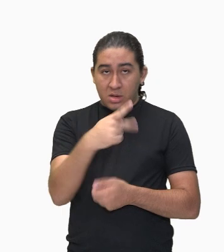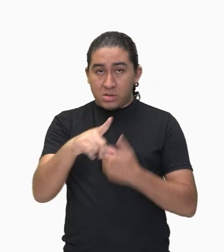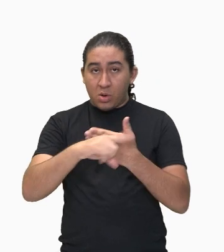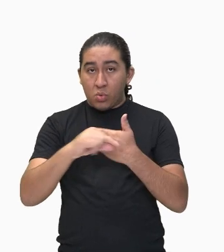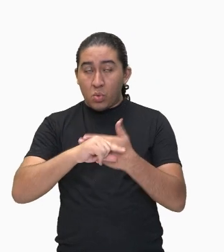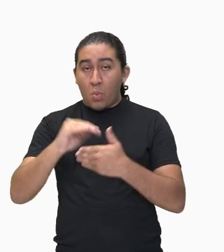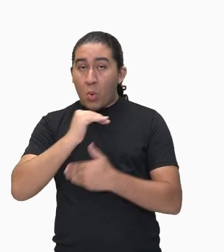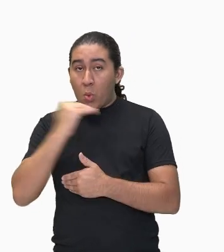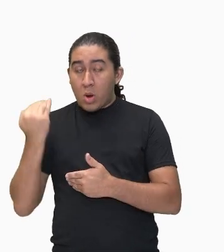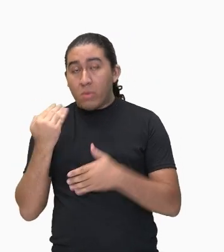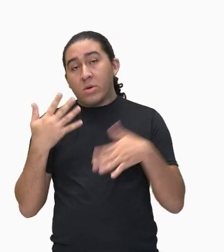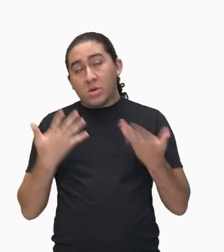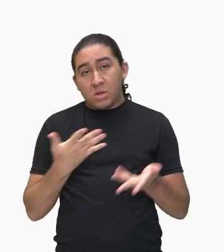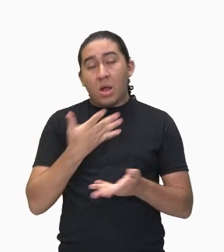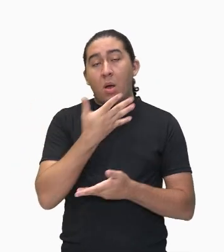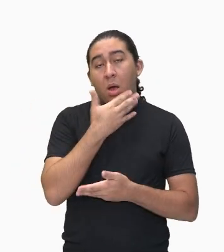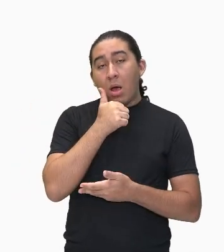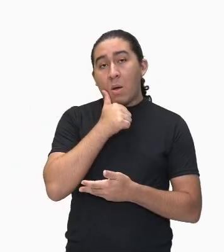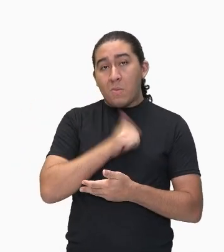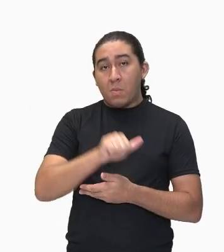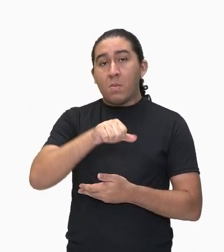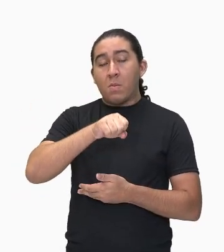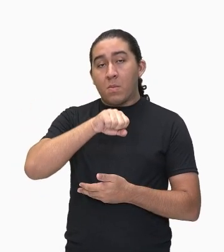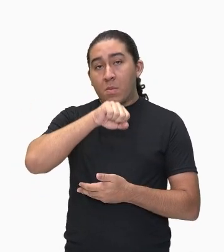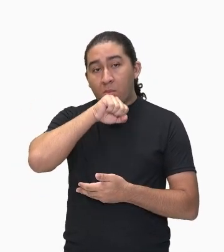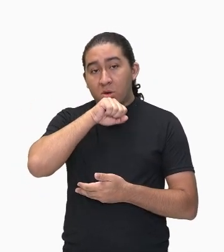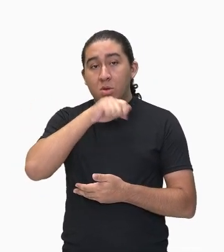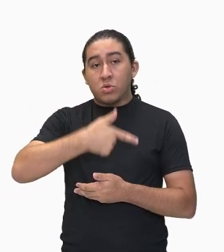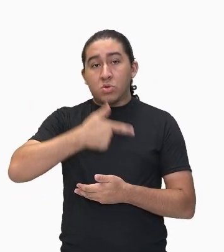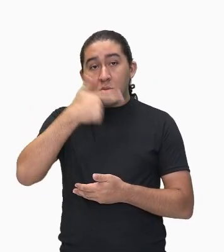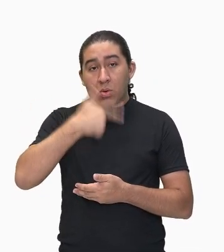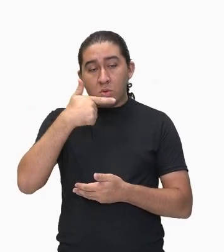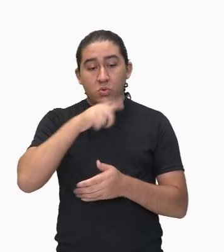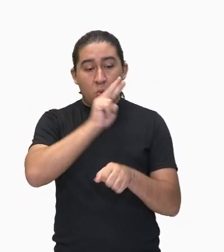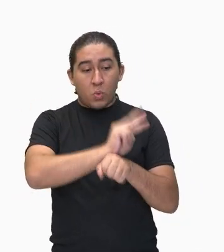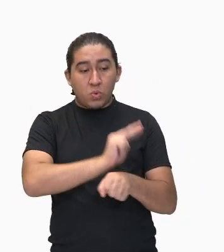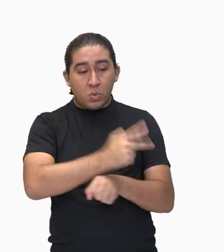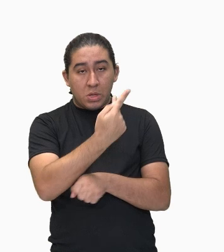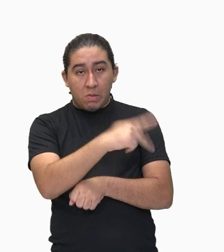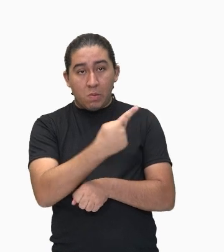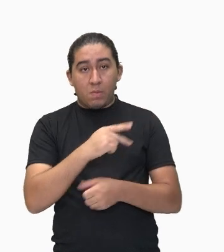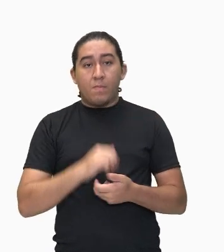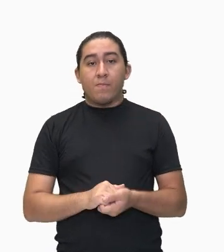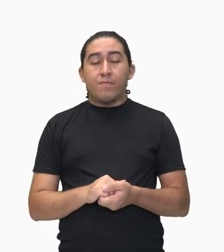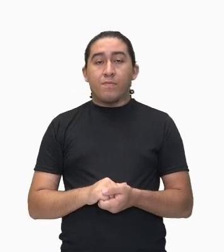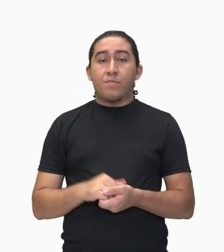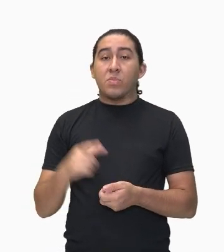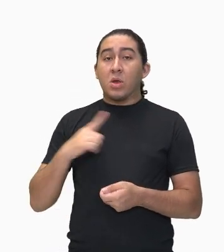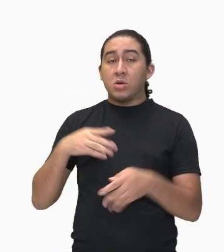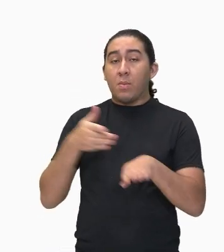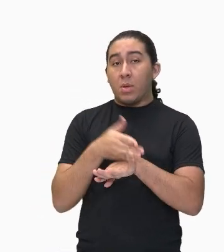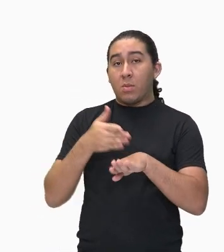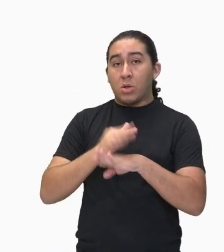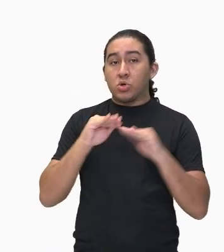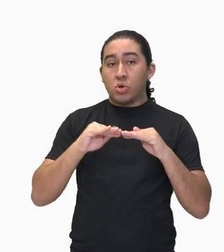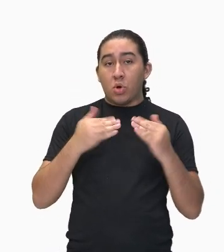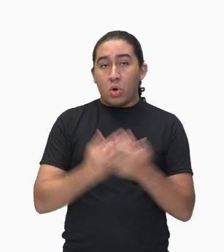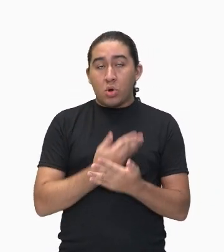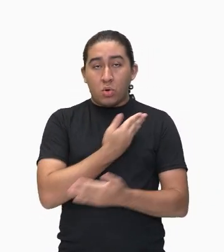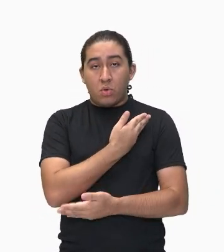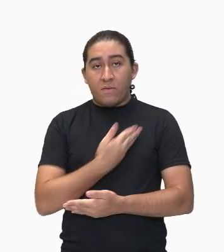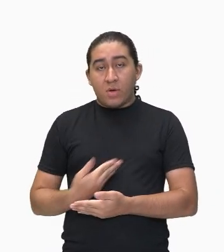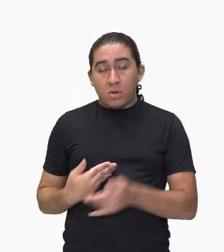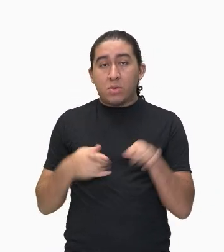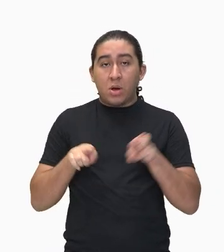pela madrasta, né? Apesar de ter frequentado escola pública e começado a trabalhar desde